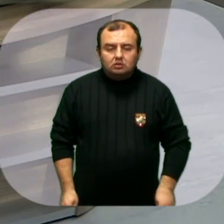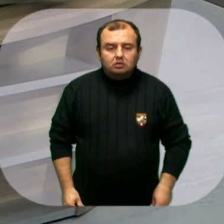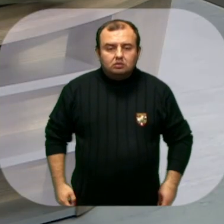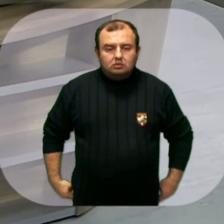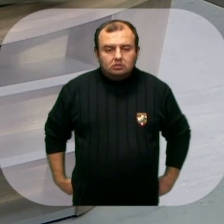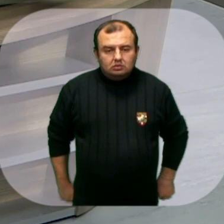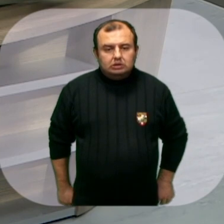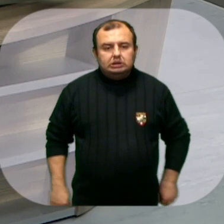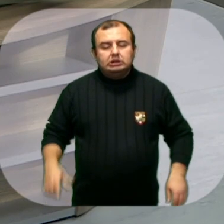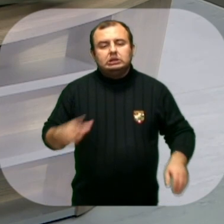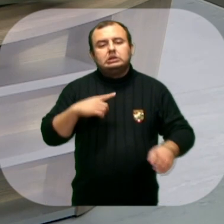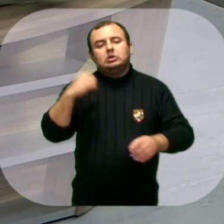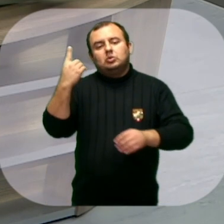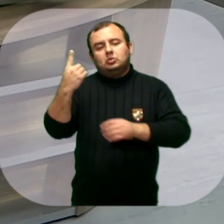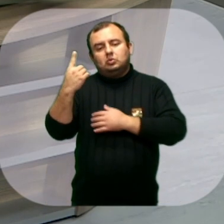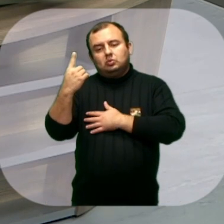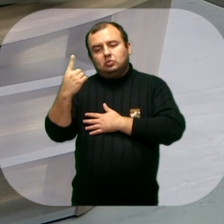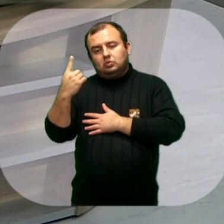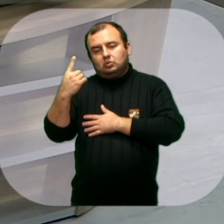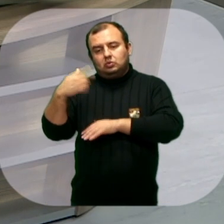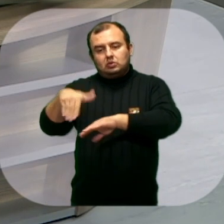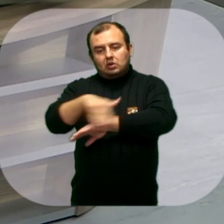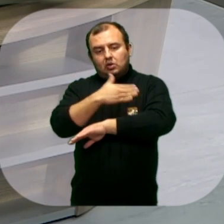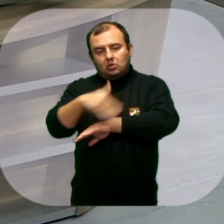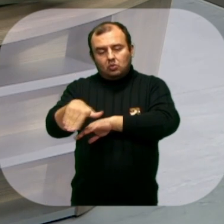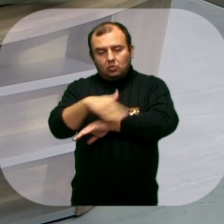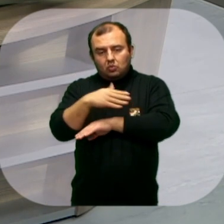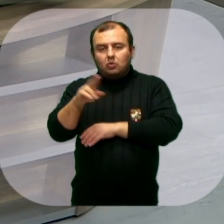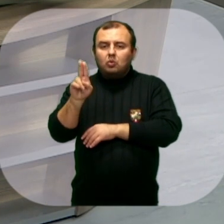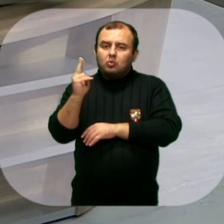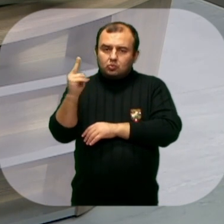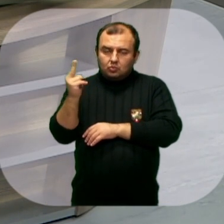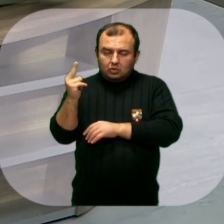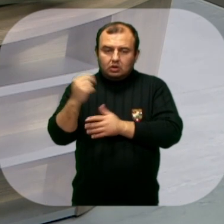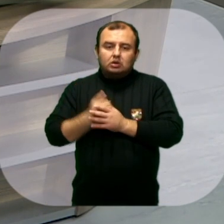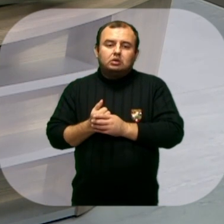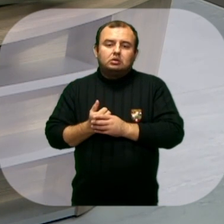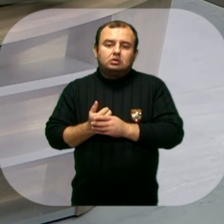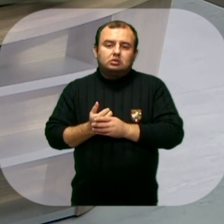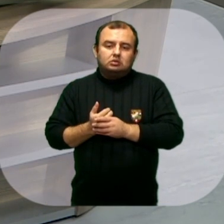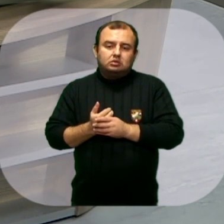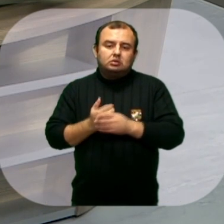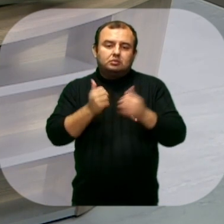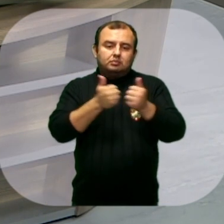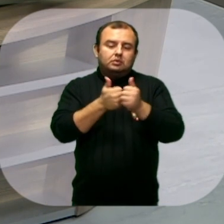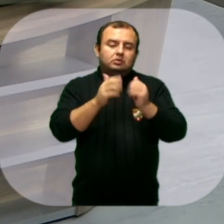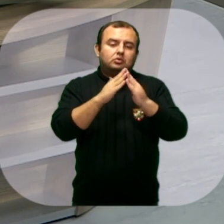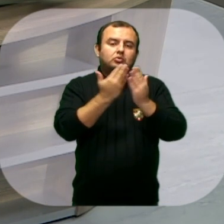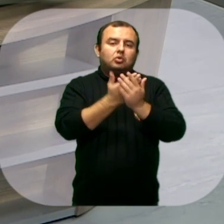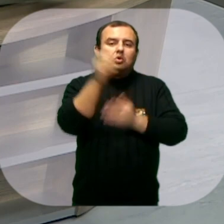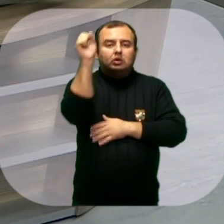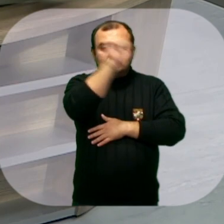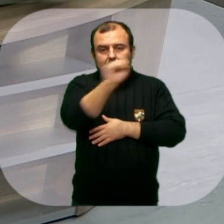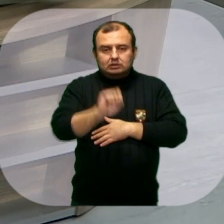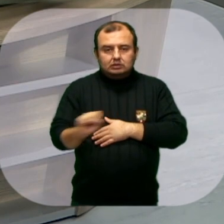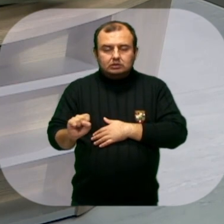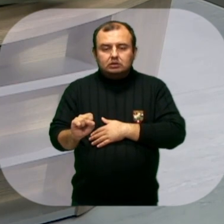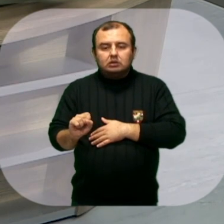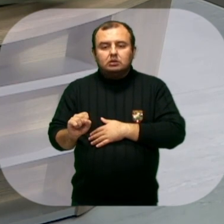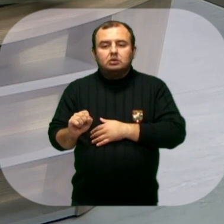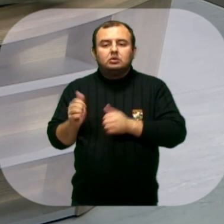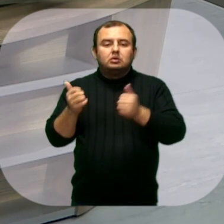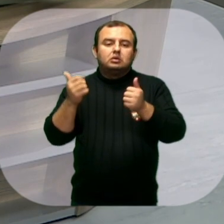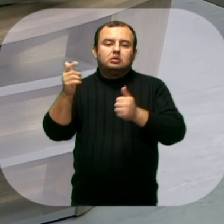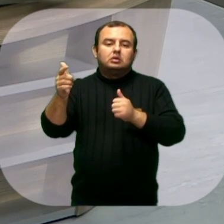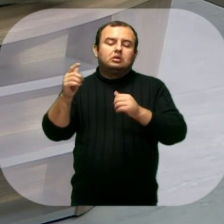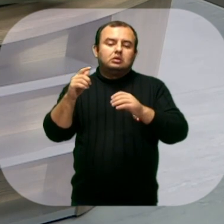uma na... Tem na Rua do Fórum. Tinha uma no... Perto do Salesiano. Não, ali na